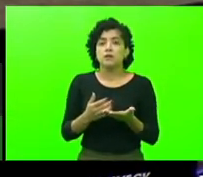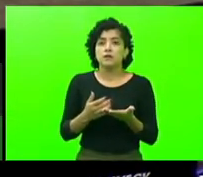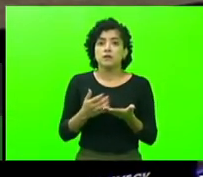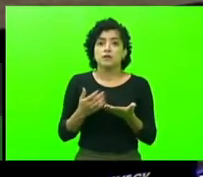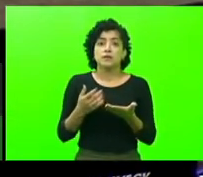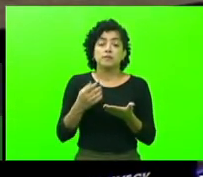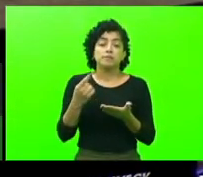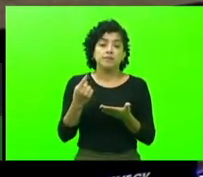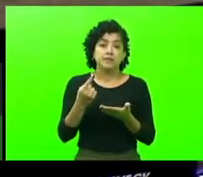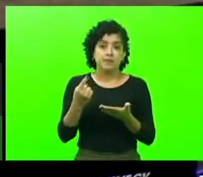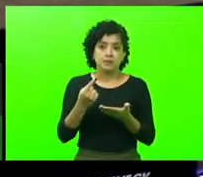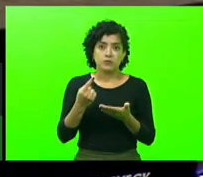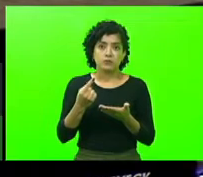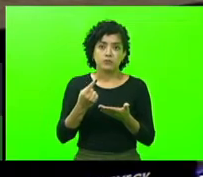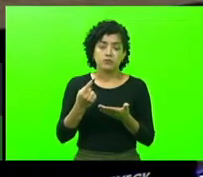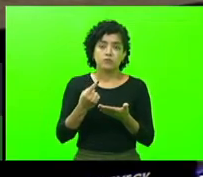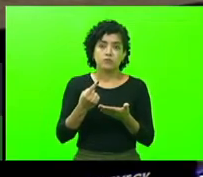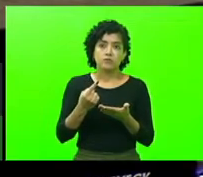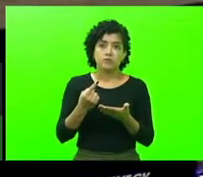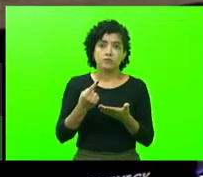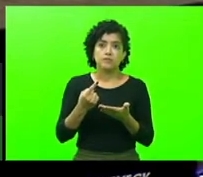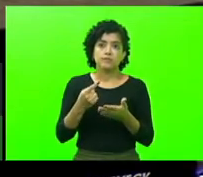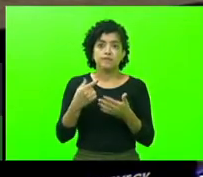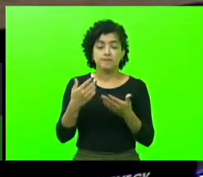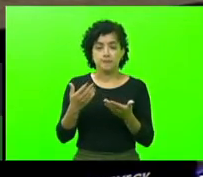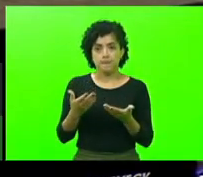Primeiro, é tomar